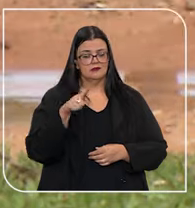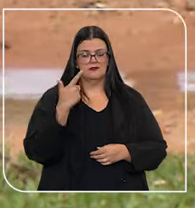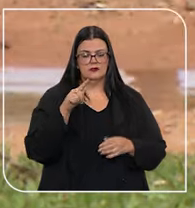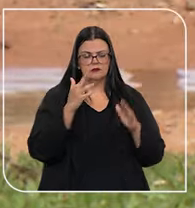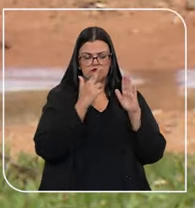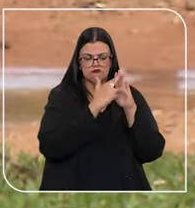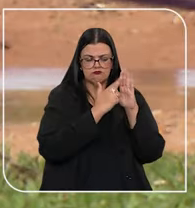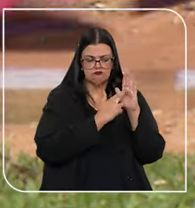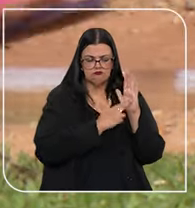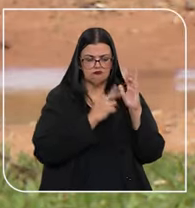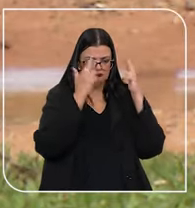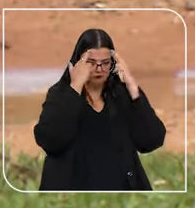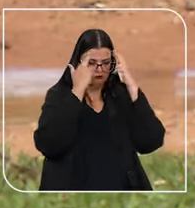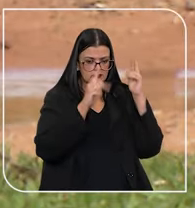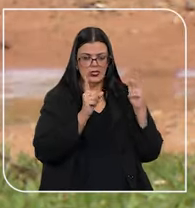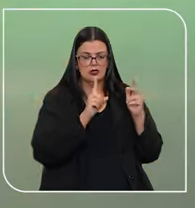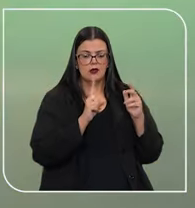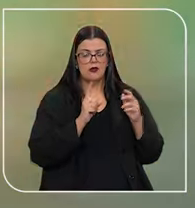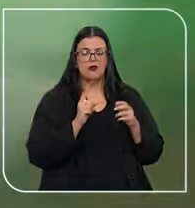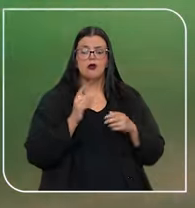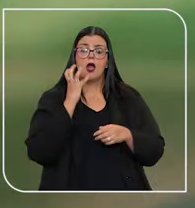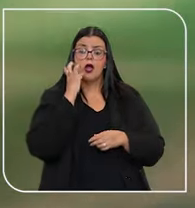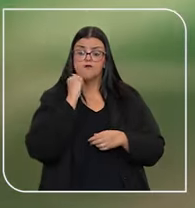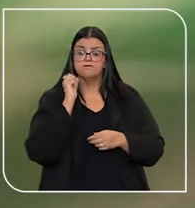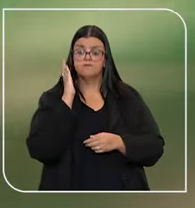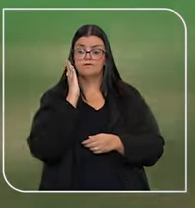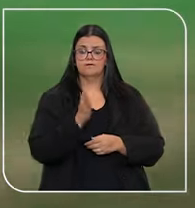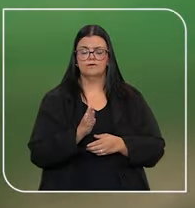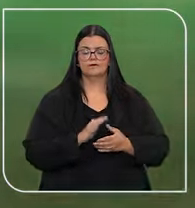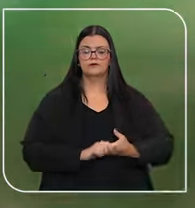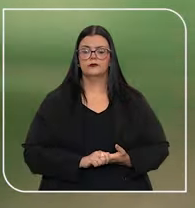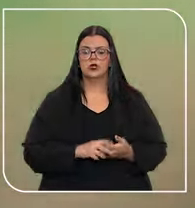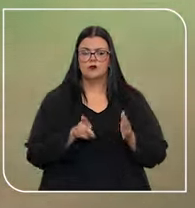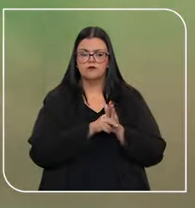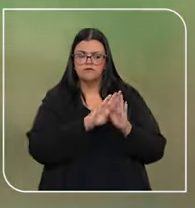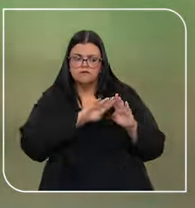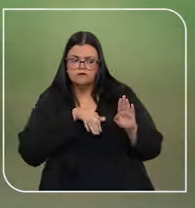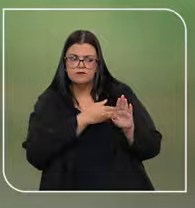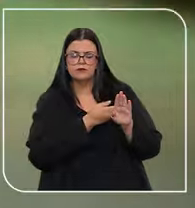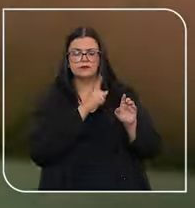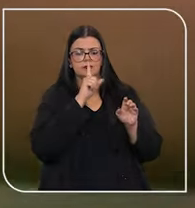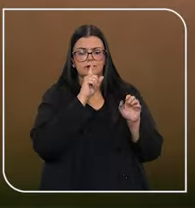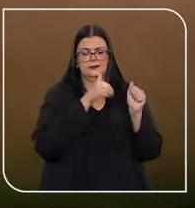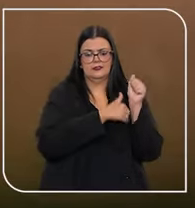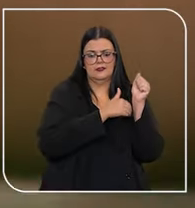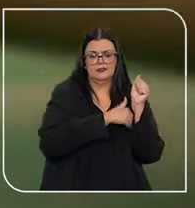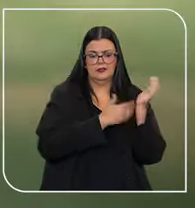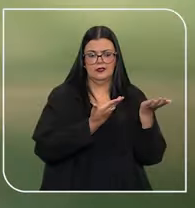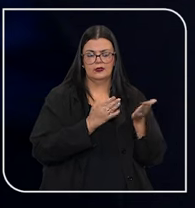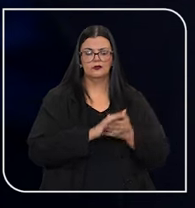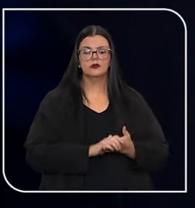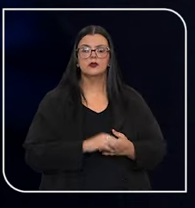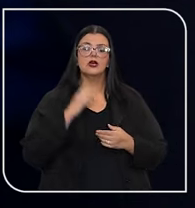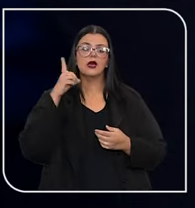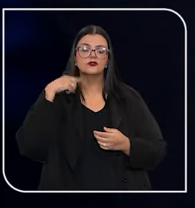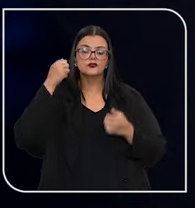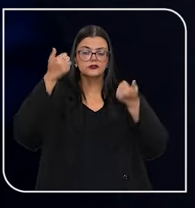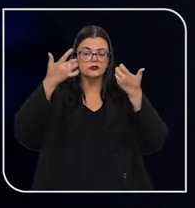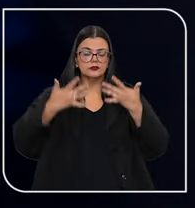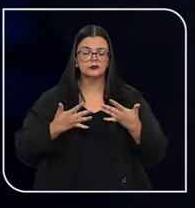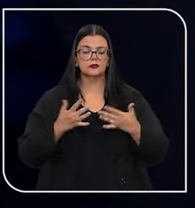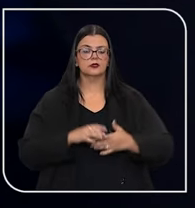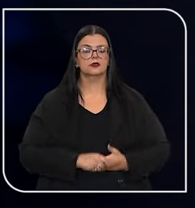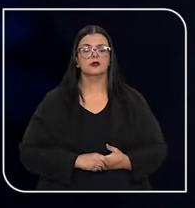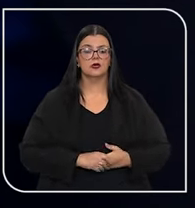as pessoas seguem esse trâmite e fazem a adoção direta conhecida como adoção à brasileira como explica a